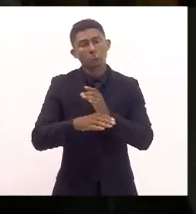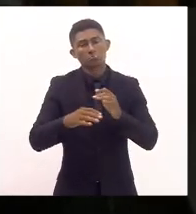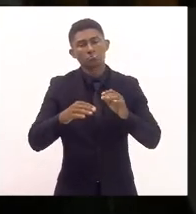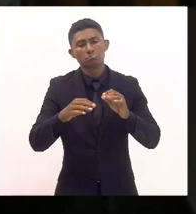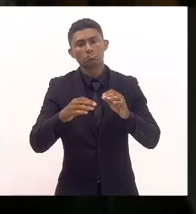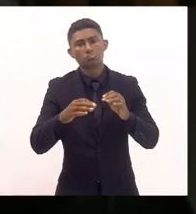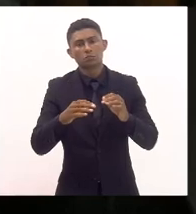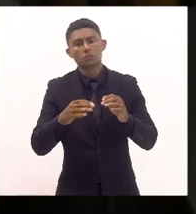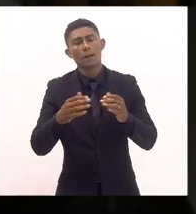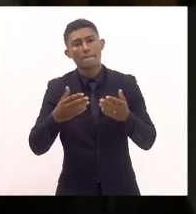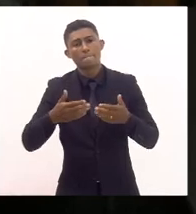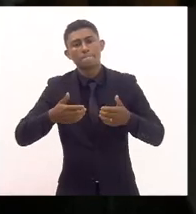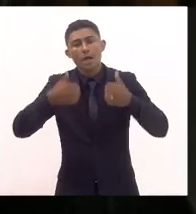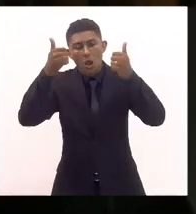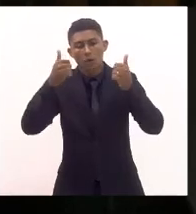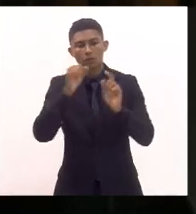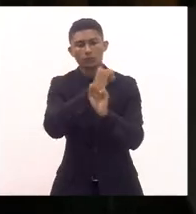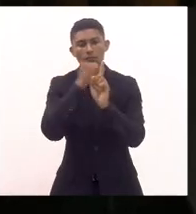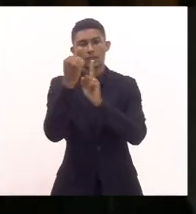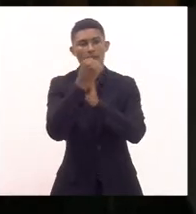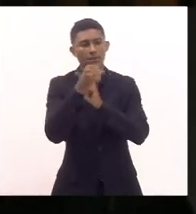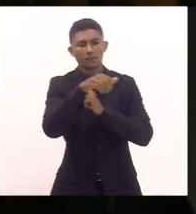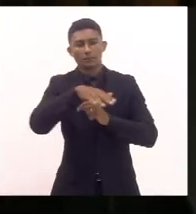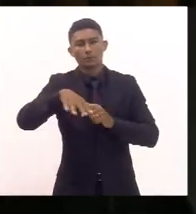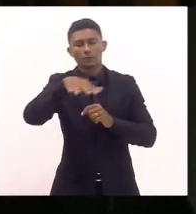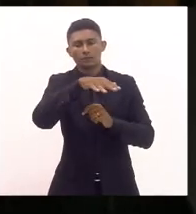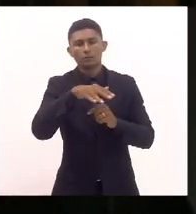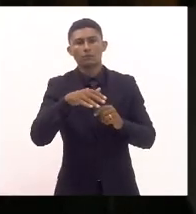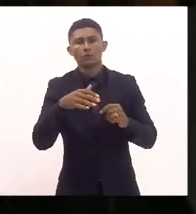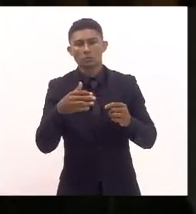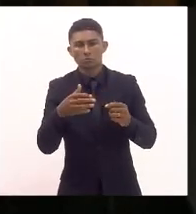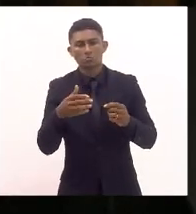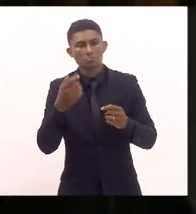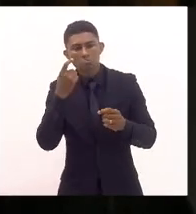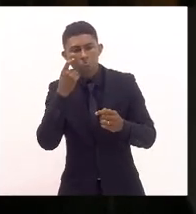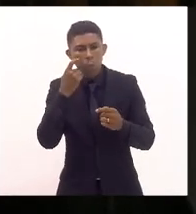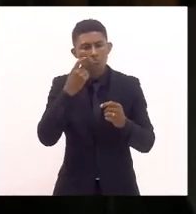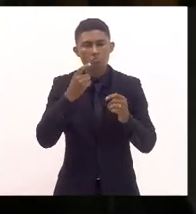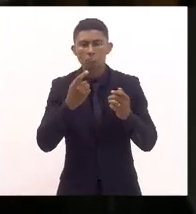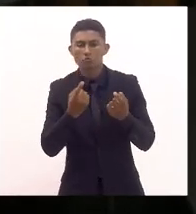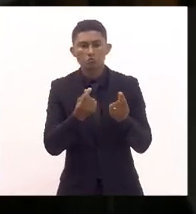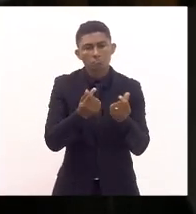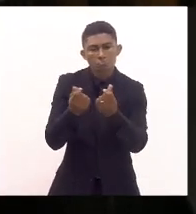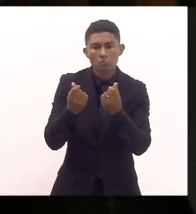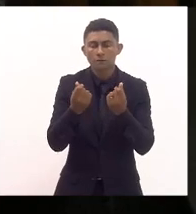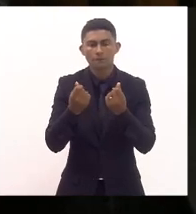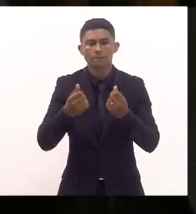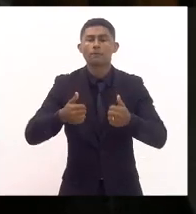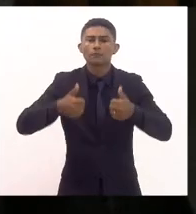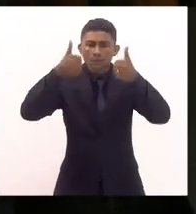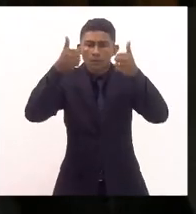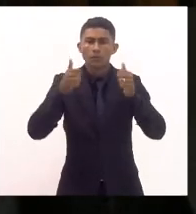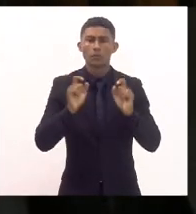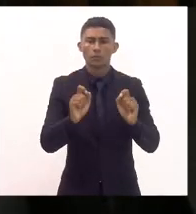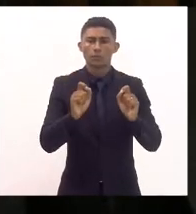resultado para sociedade e qual é o melhor resultado para a sociedade é